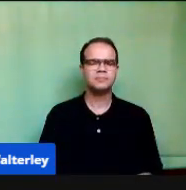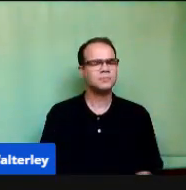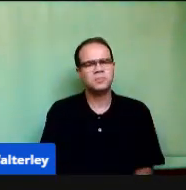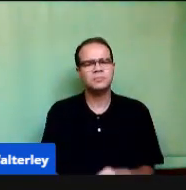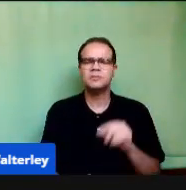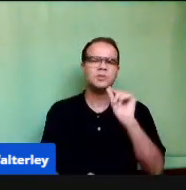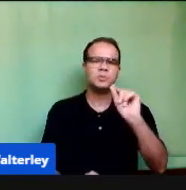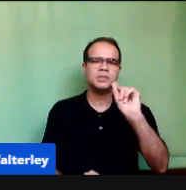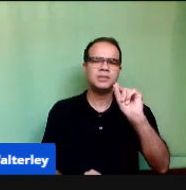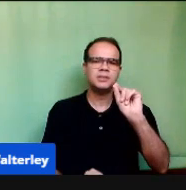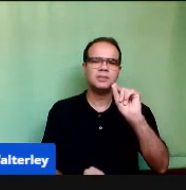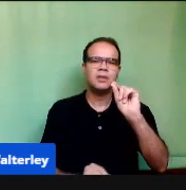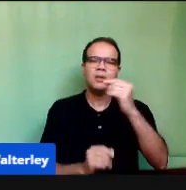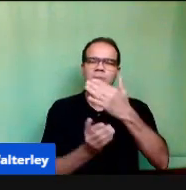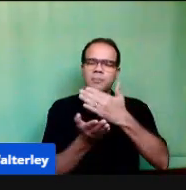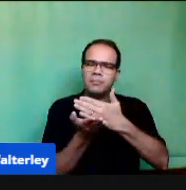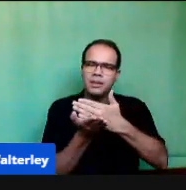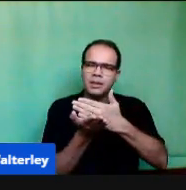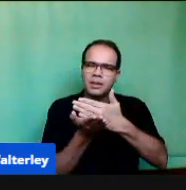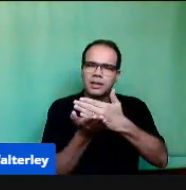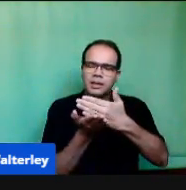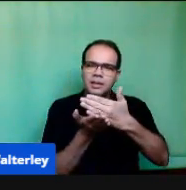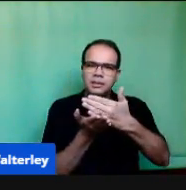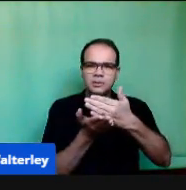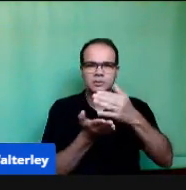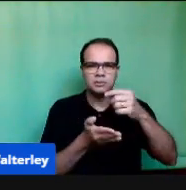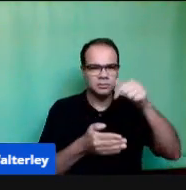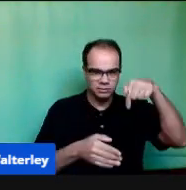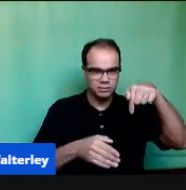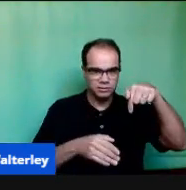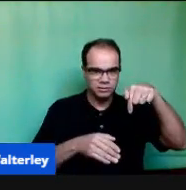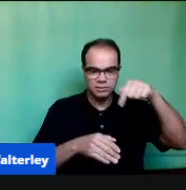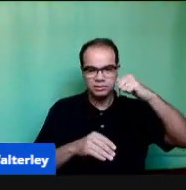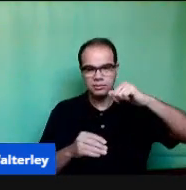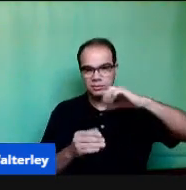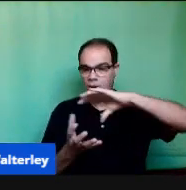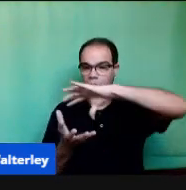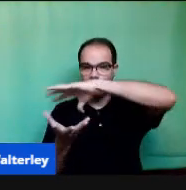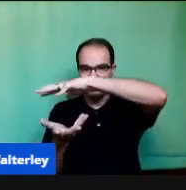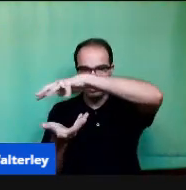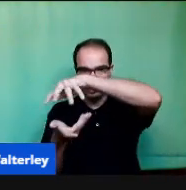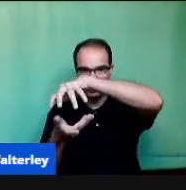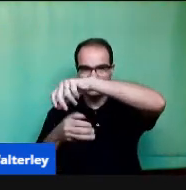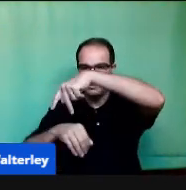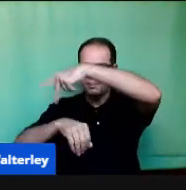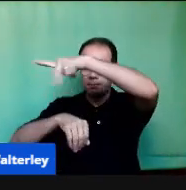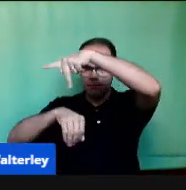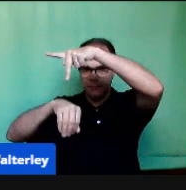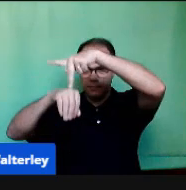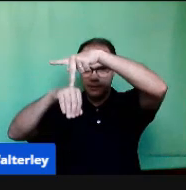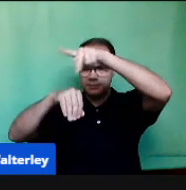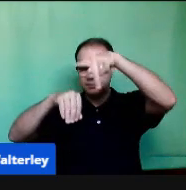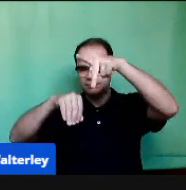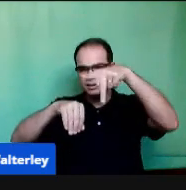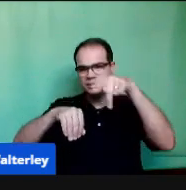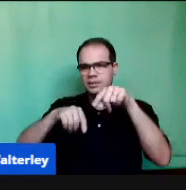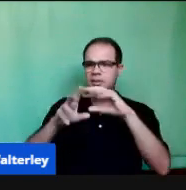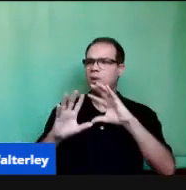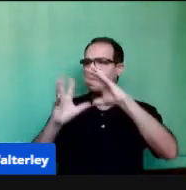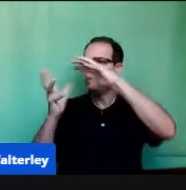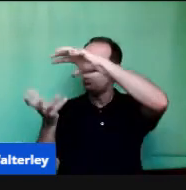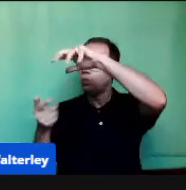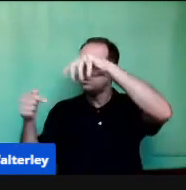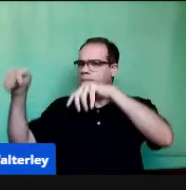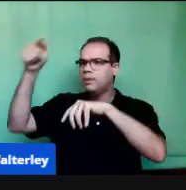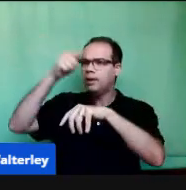uma iniciativa pelo mundo inteiro de ações de formação, de seminários, webinários,